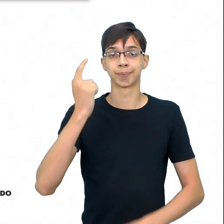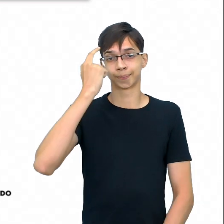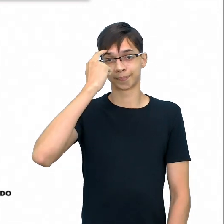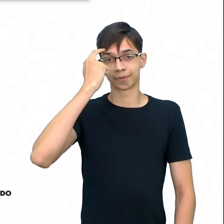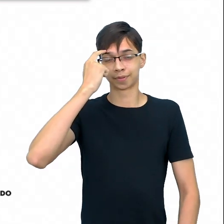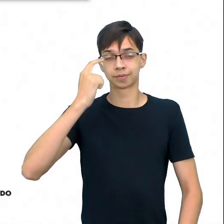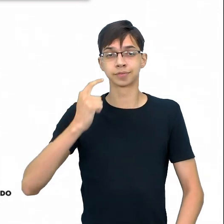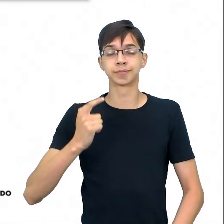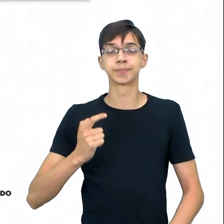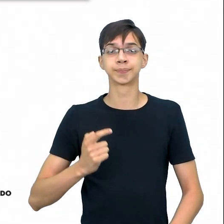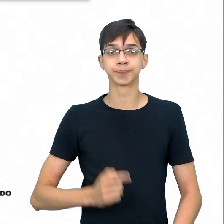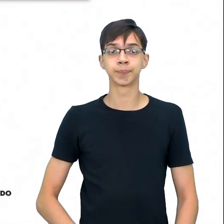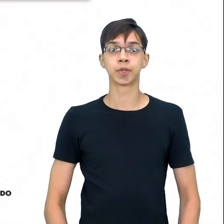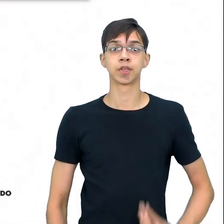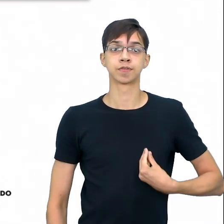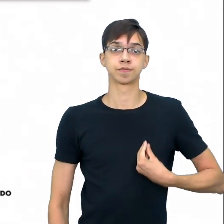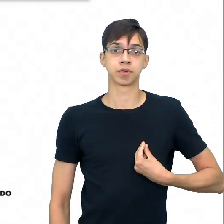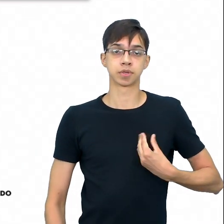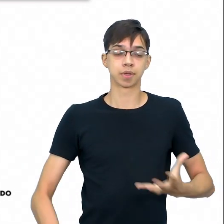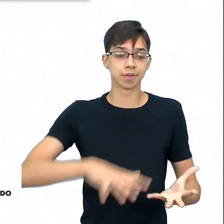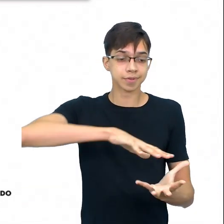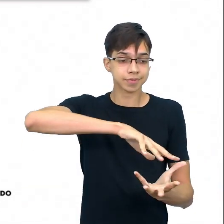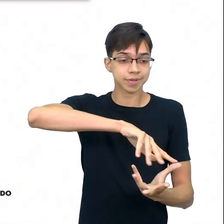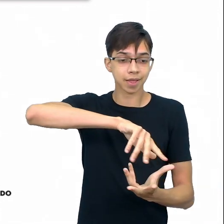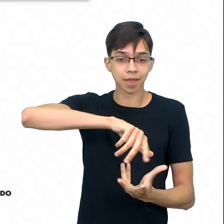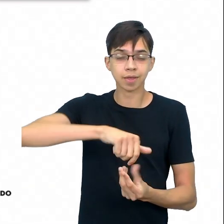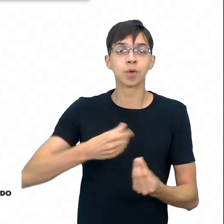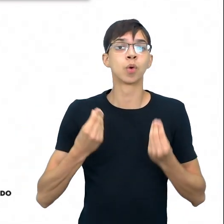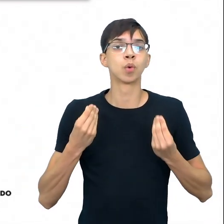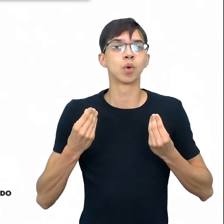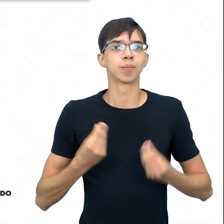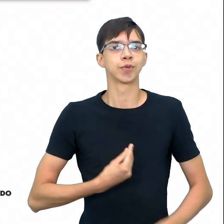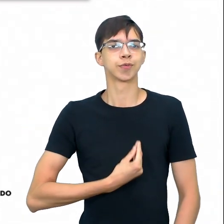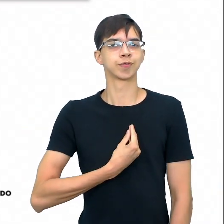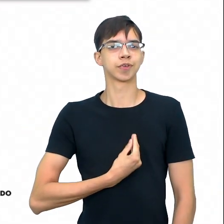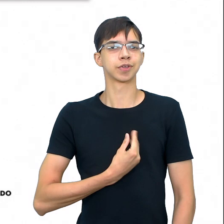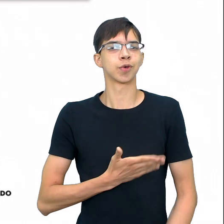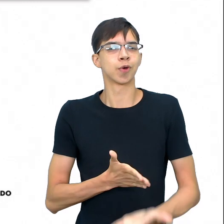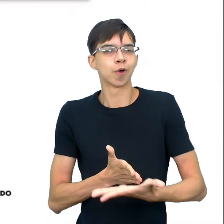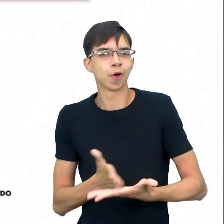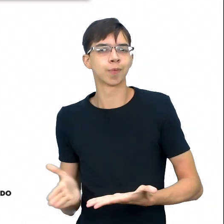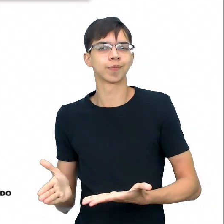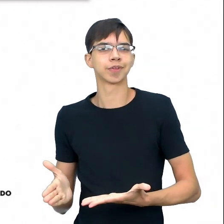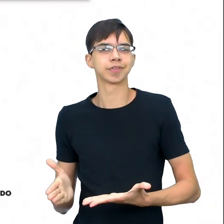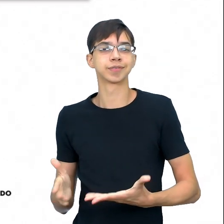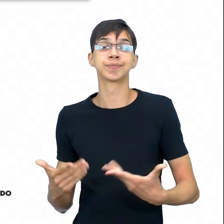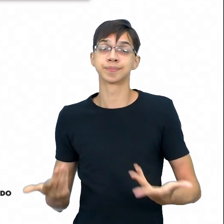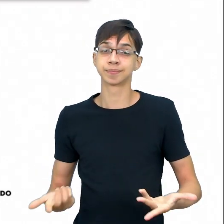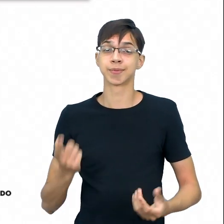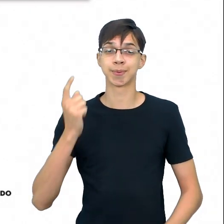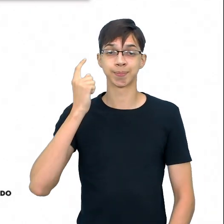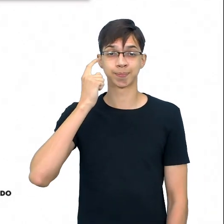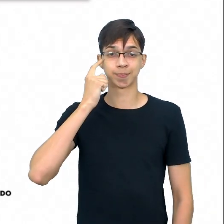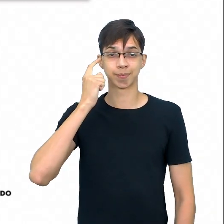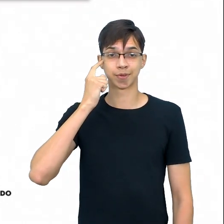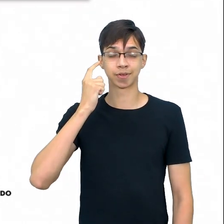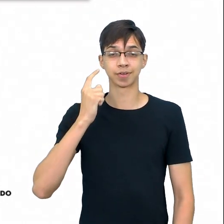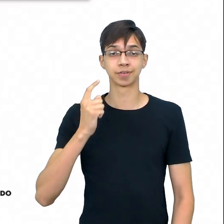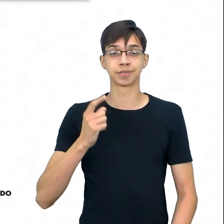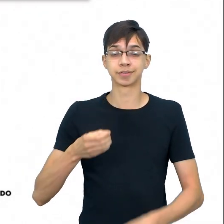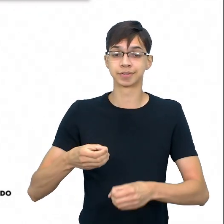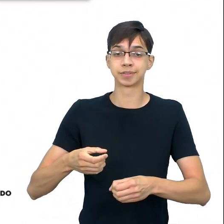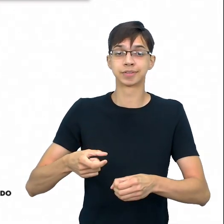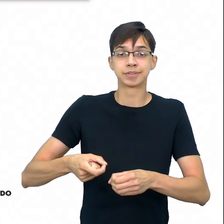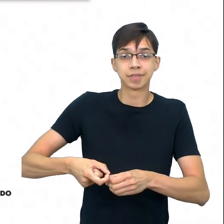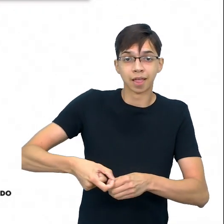de surgimento da vida na Terra, né? E com isso, pensar no surgimento e diferenciação das células. Então,